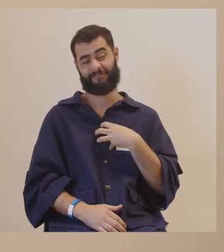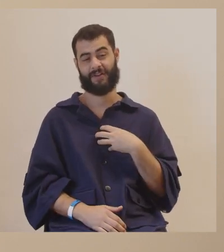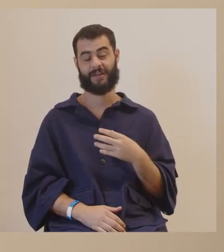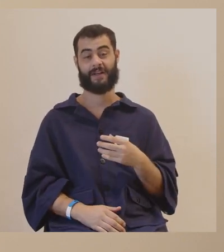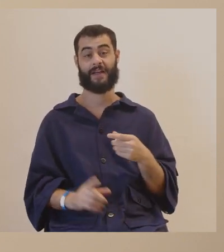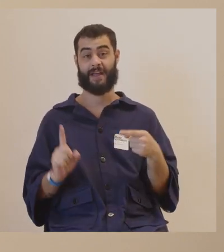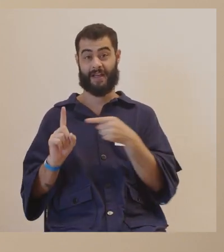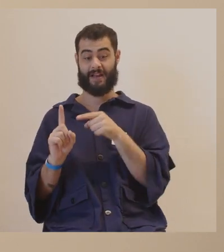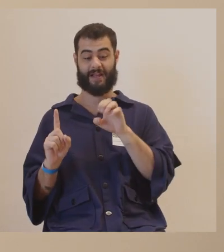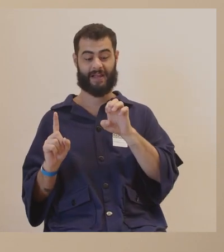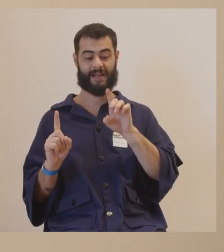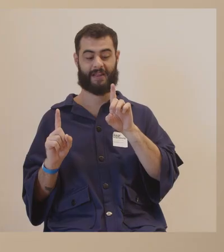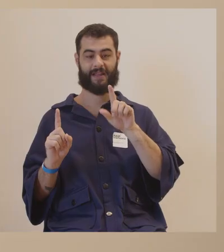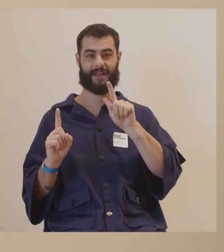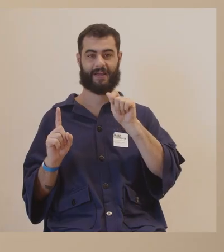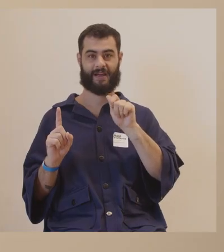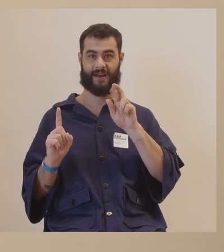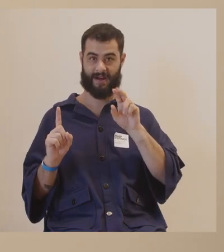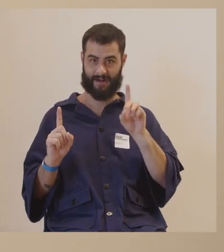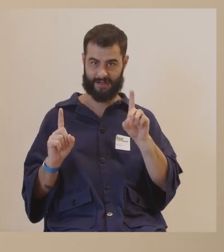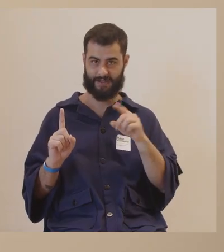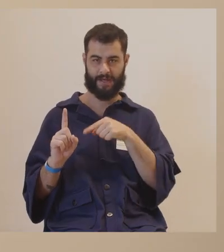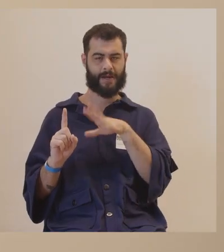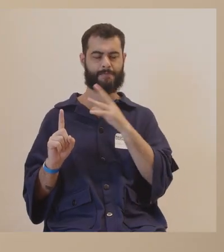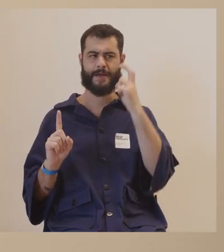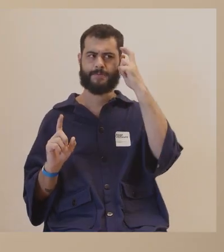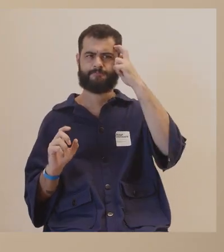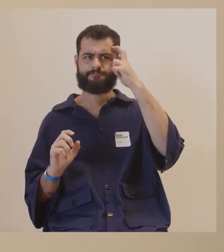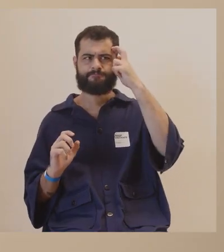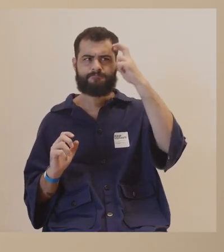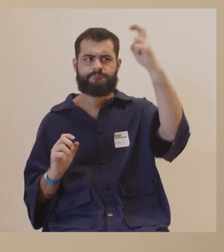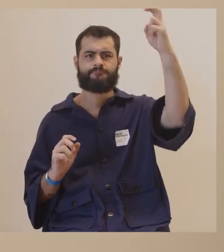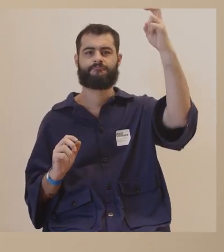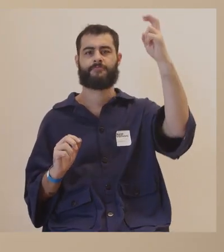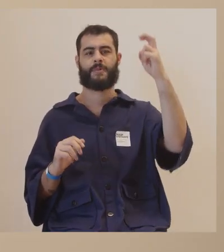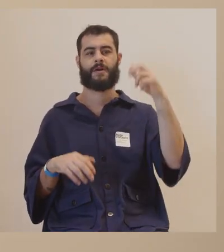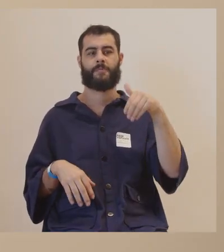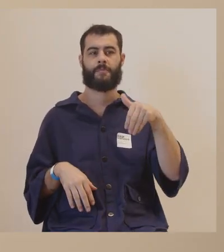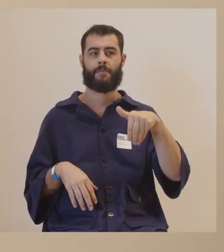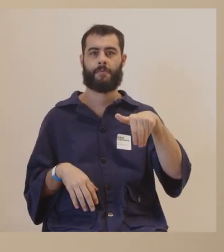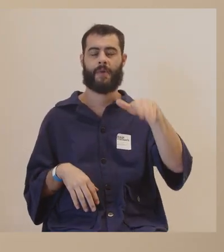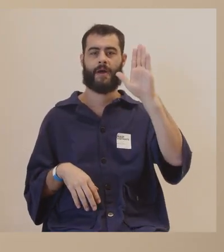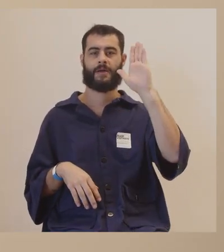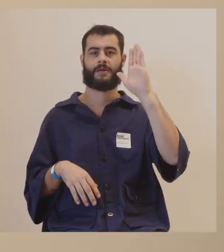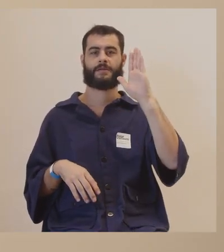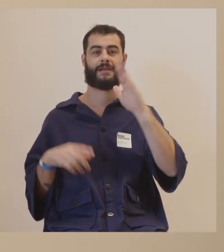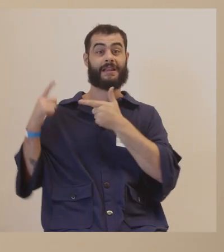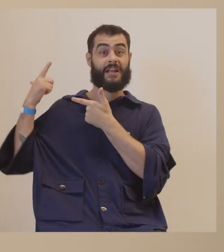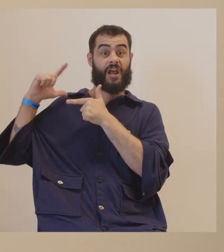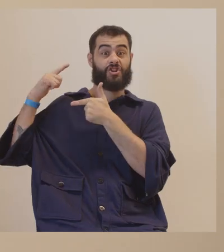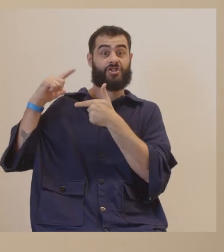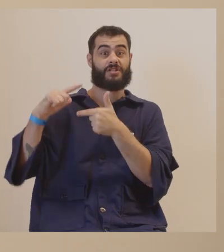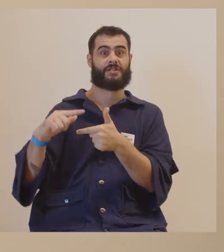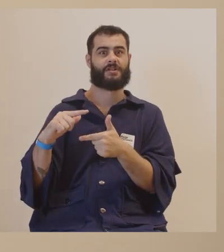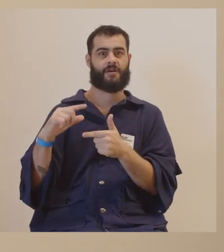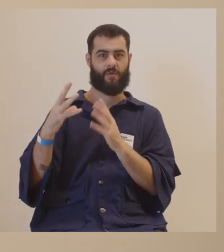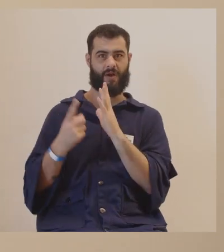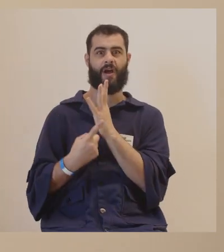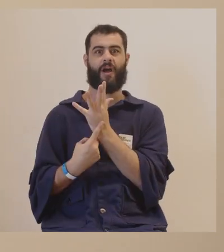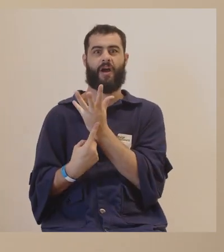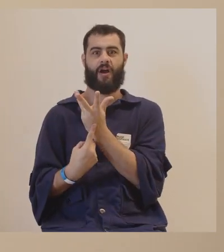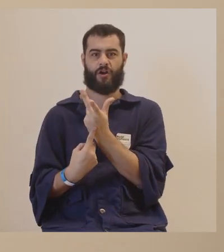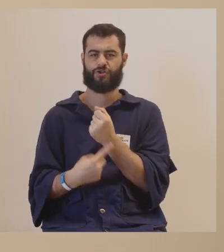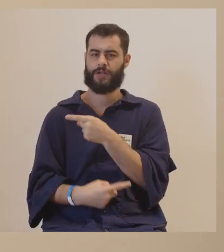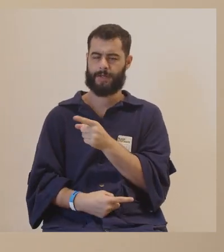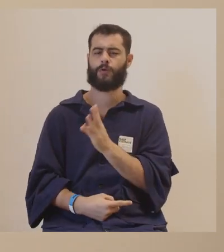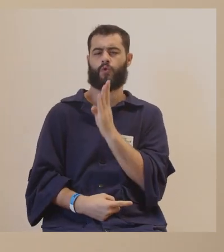artista muito racional, muito intelectual, né, que tem uma aproximação com referências à tradição clássica da arte, que entende, por exemplo,